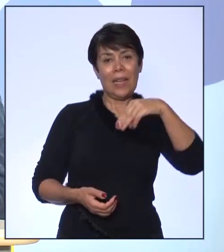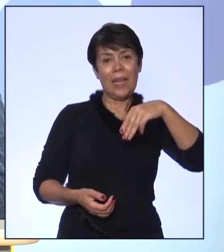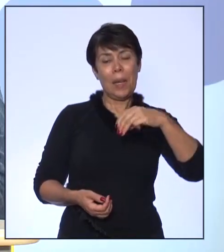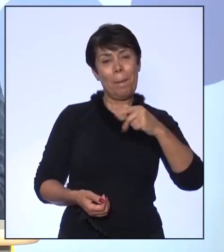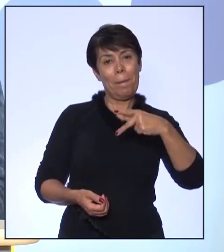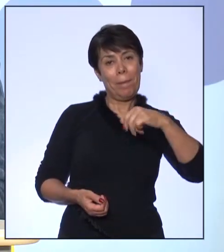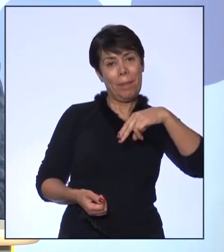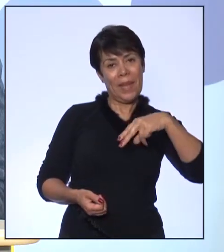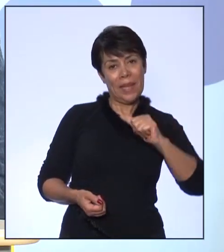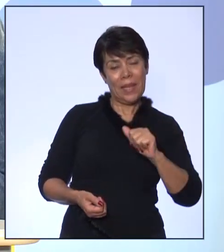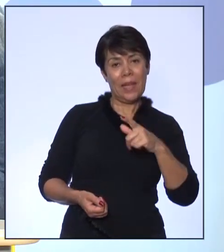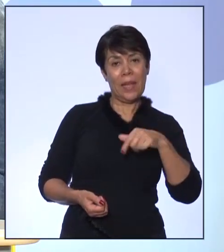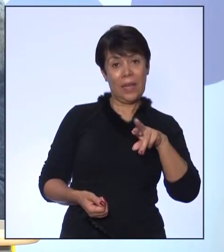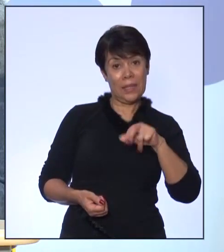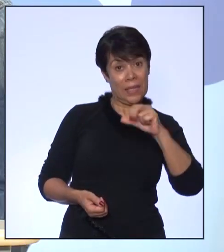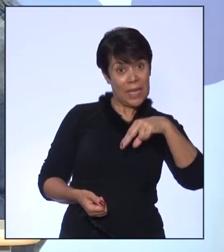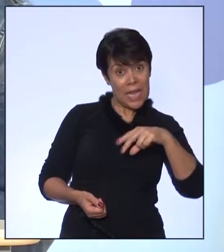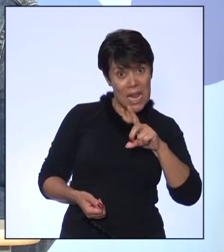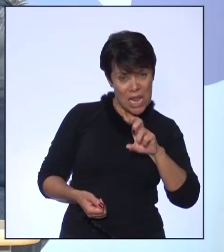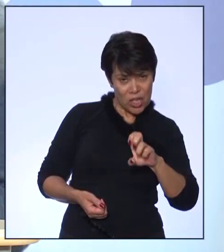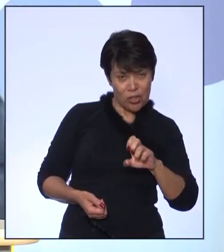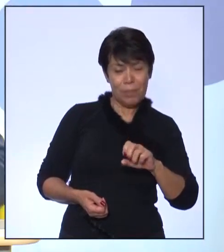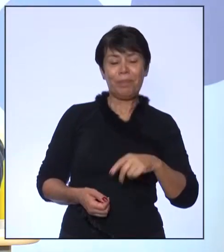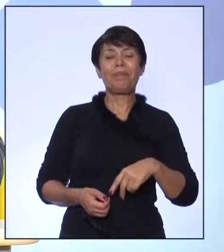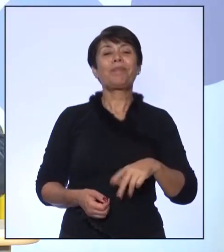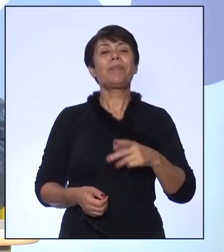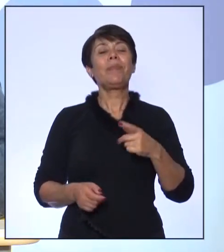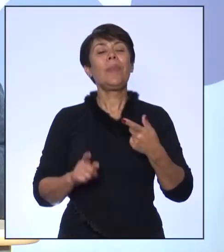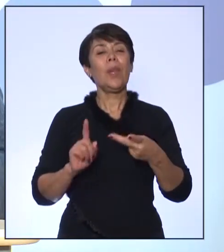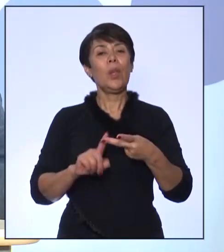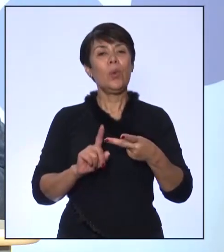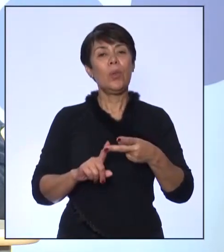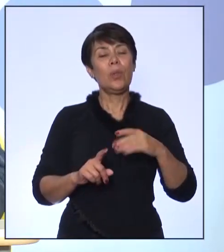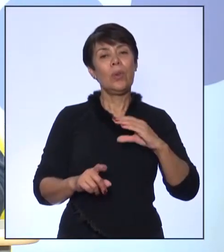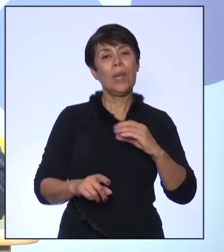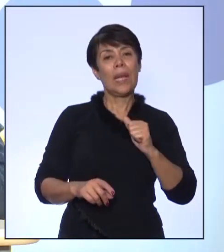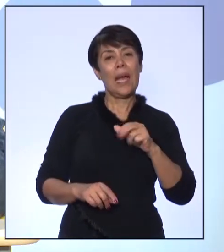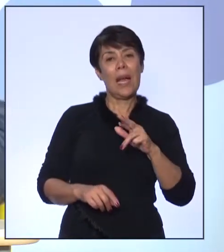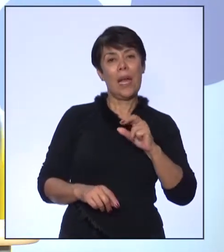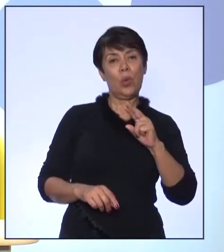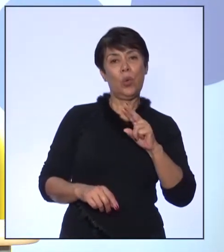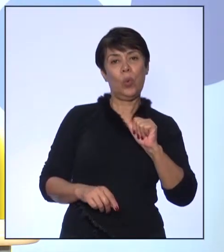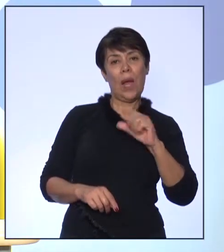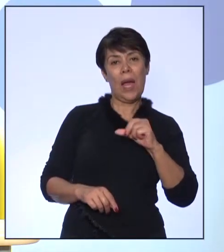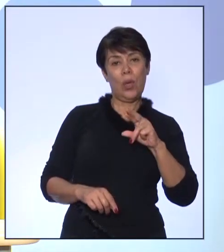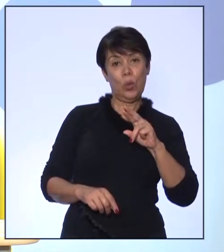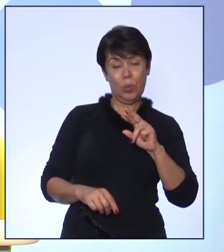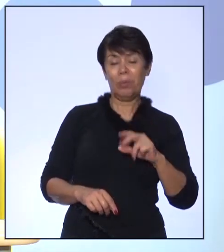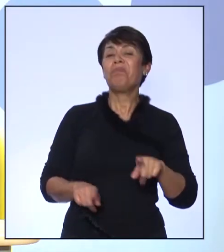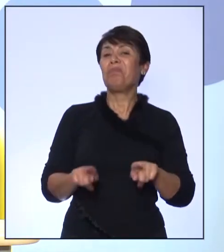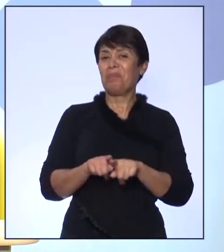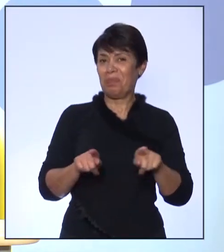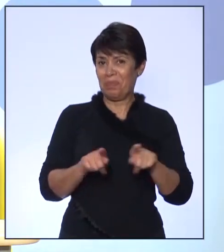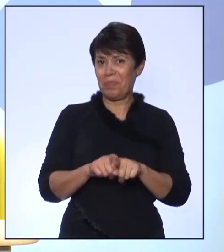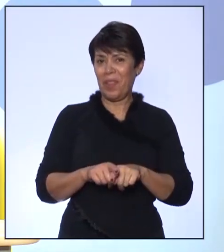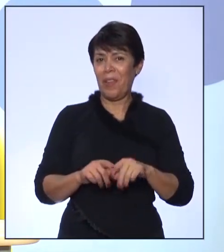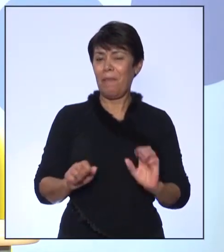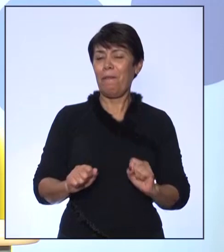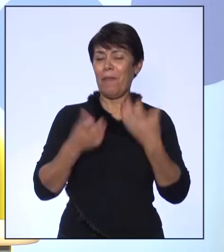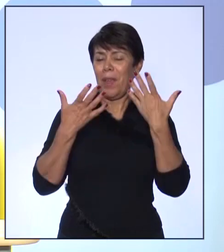Paraíba, e outro na cidade de Caruaru, Pernambuco. Né? Então, vai gente do mundo inteiro para acompanhar o São João deles lá,